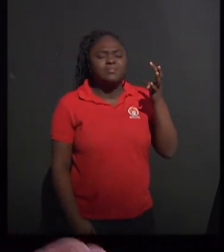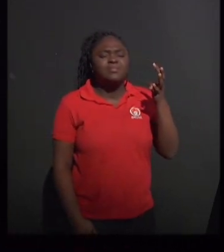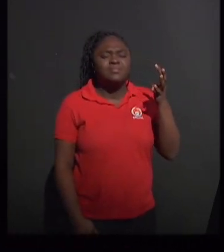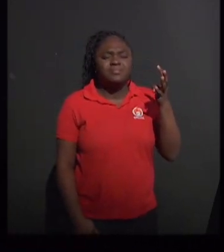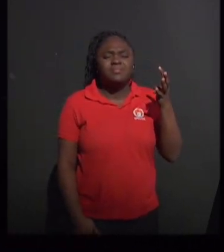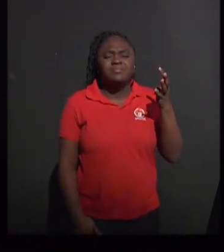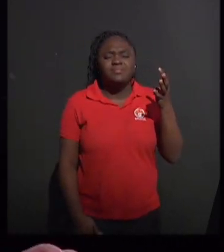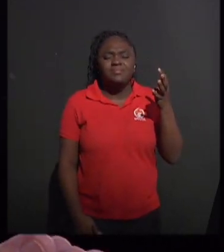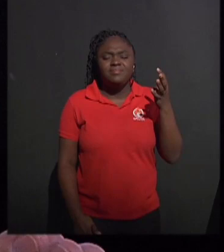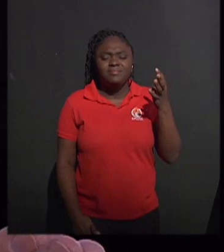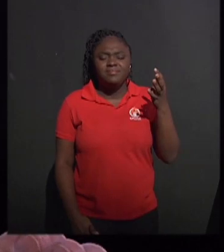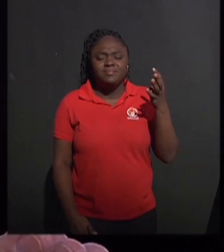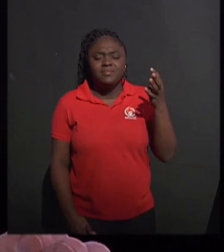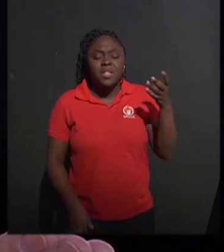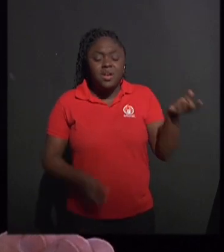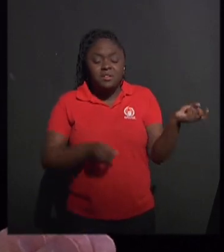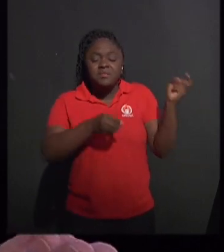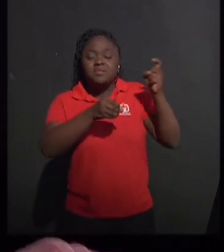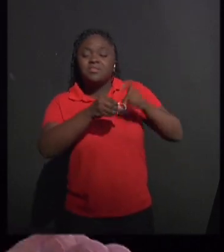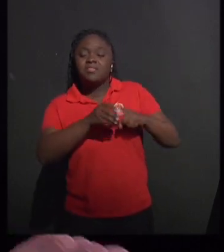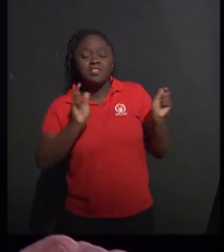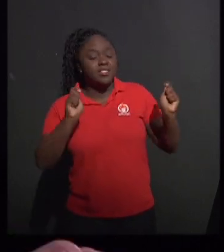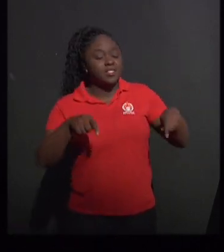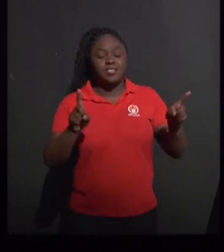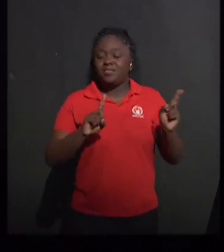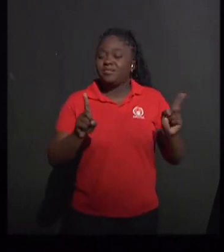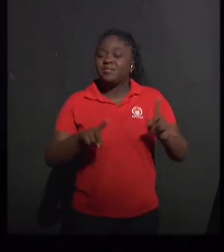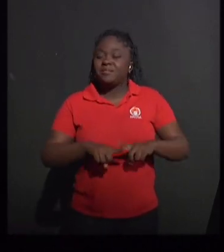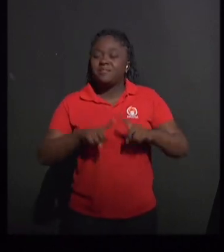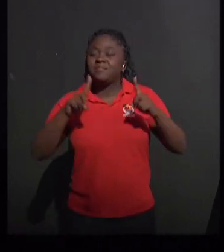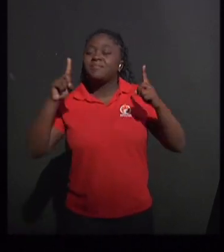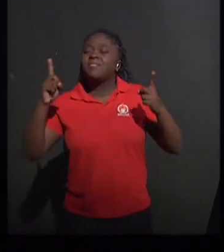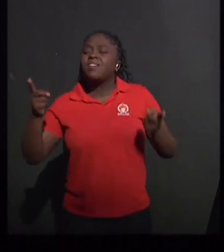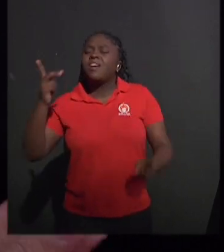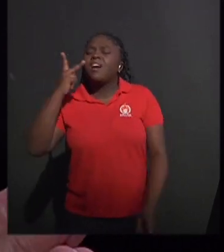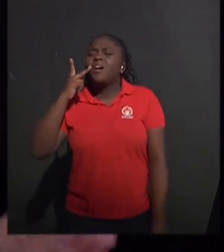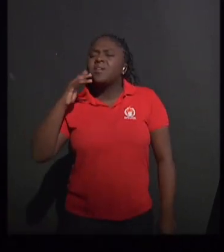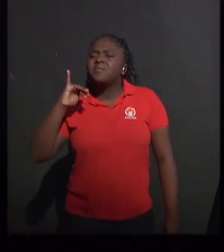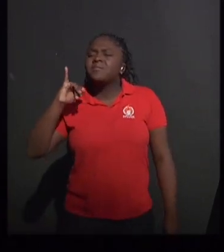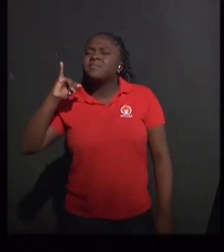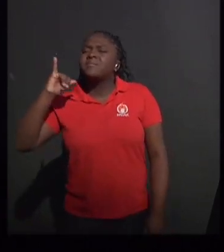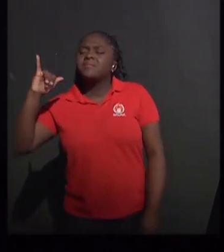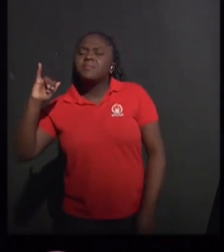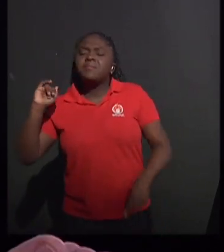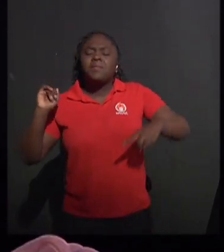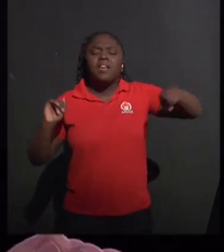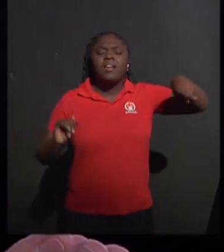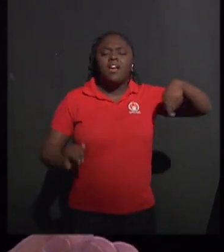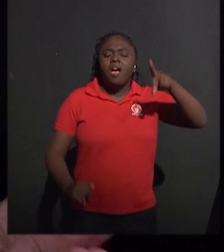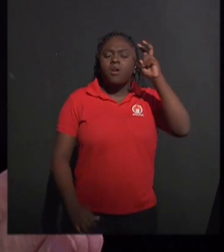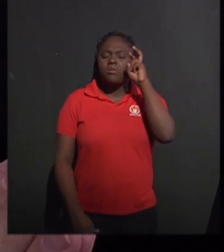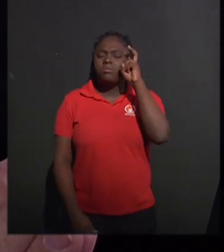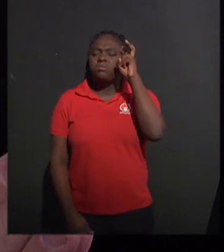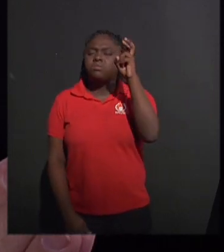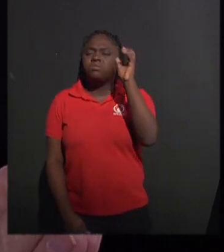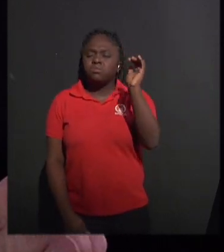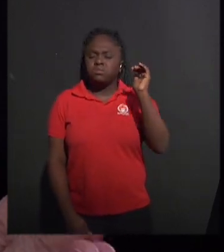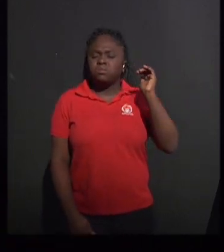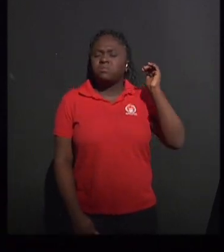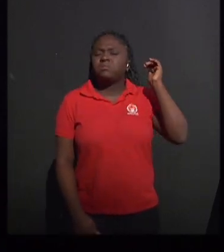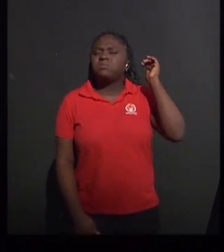são irreversíveis. Mas, ó Pai, conceda-lhes, ó Pai, sabedoria.